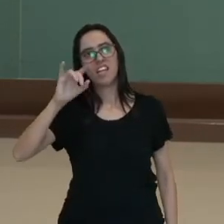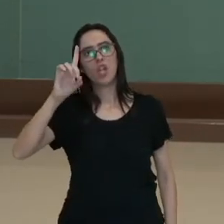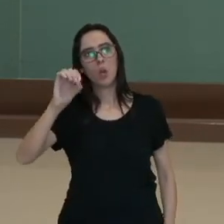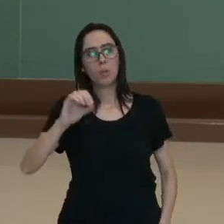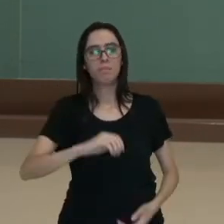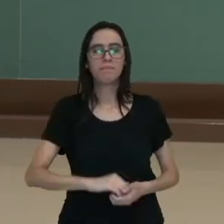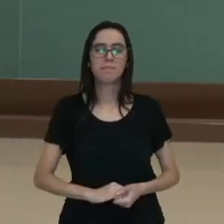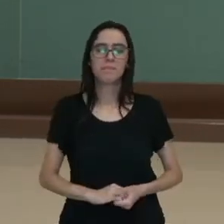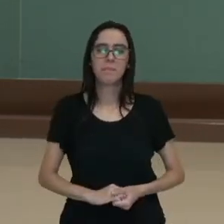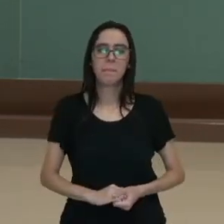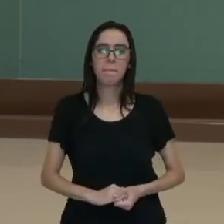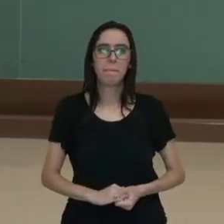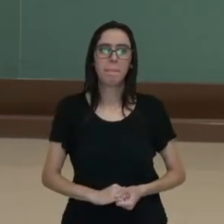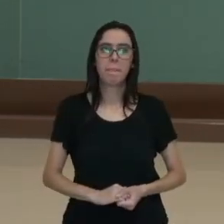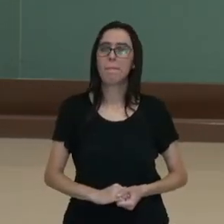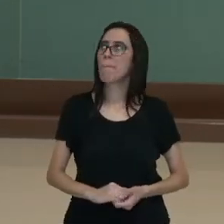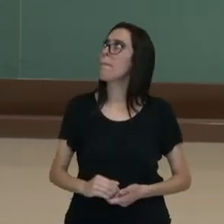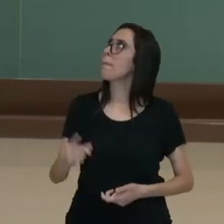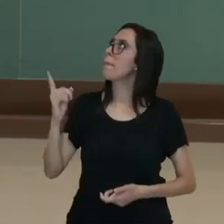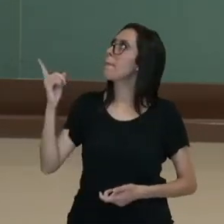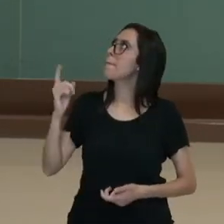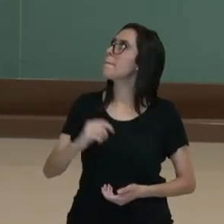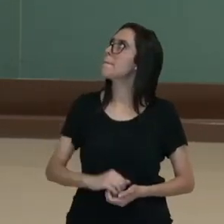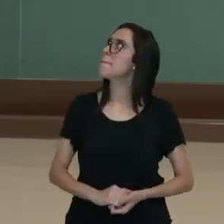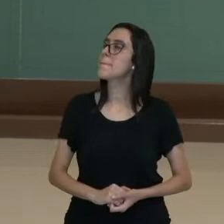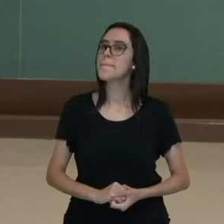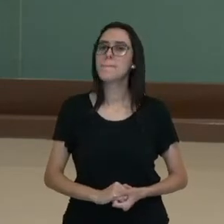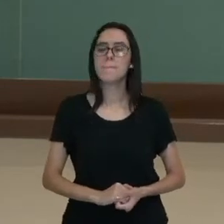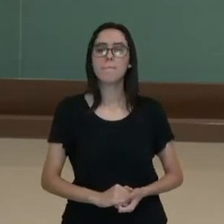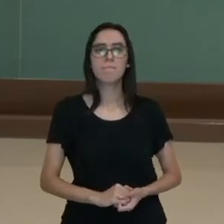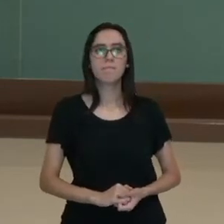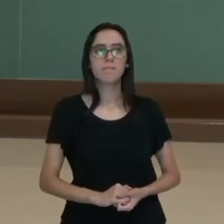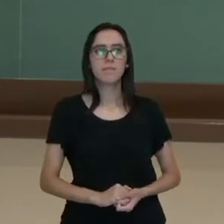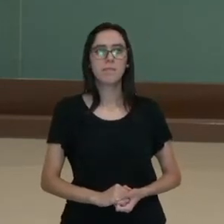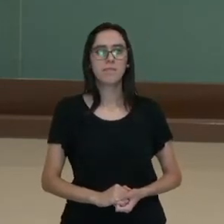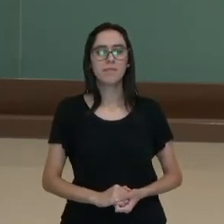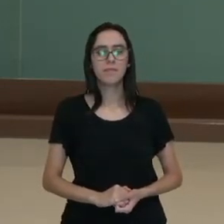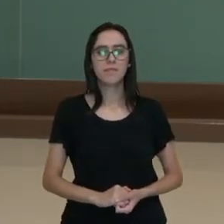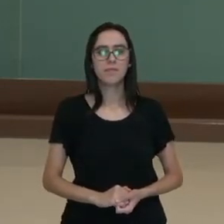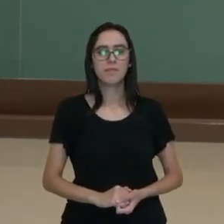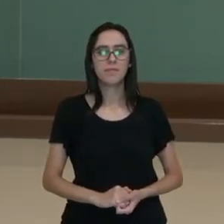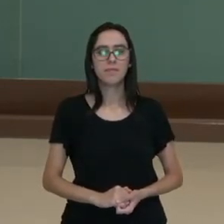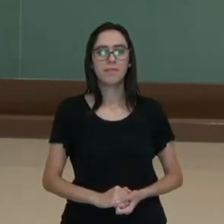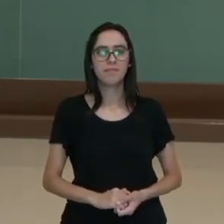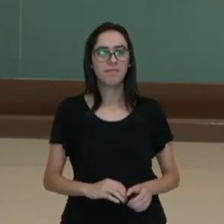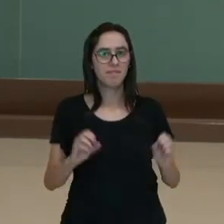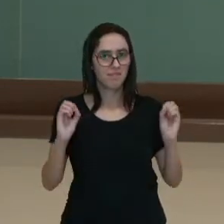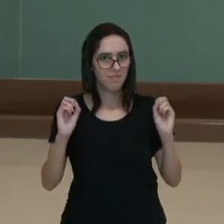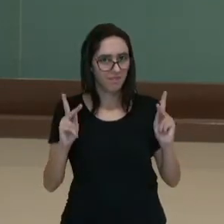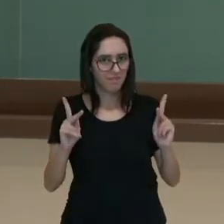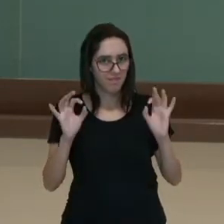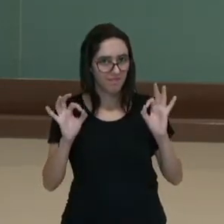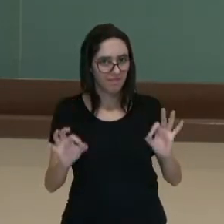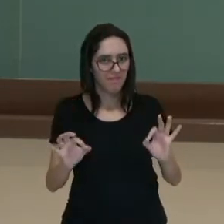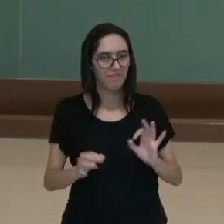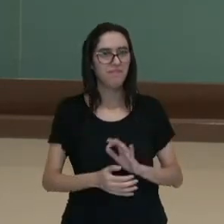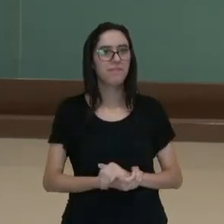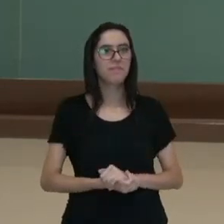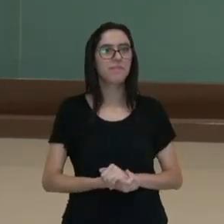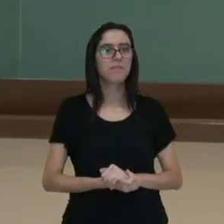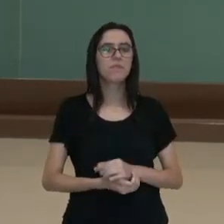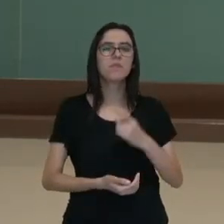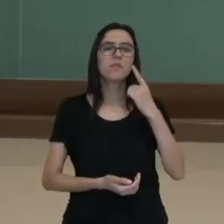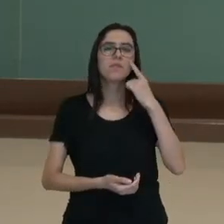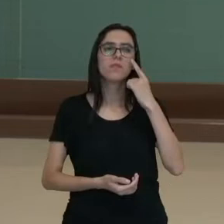dinero para viajar? No, no tengo ninguno. Certo? Aqui, ó, vamos